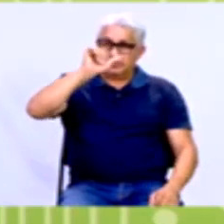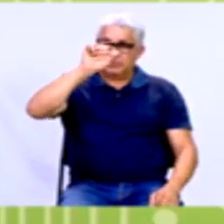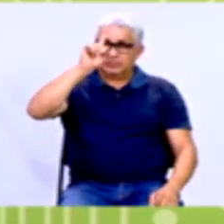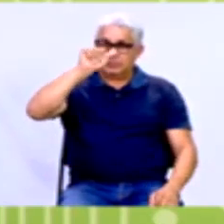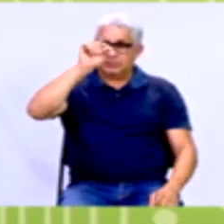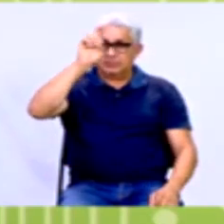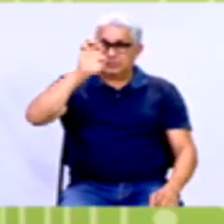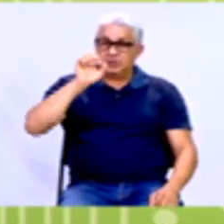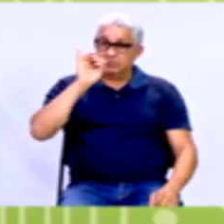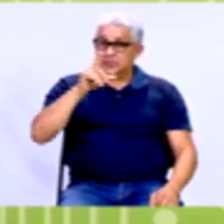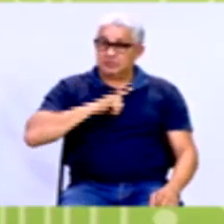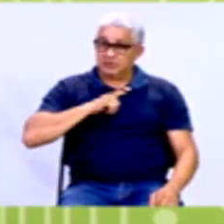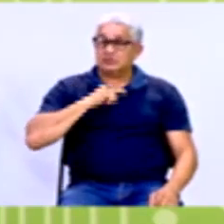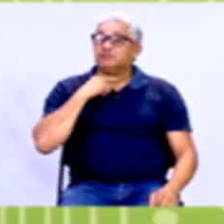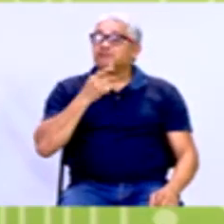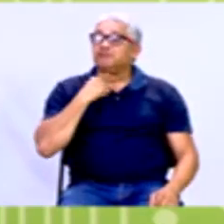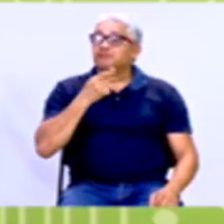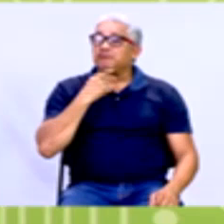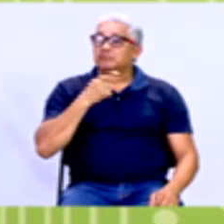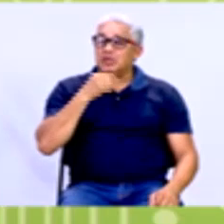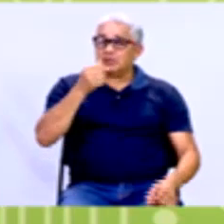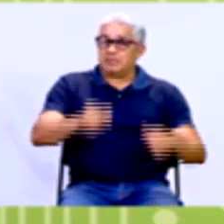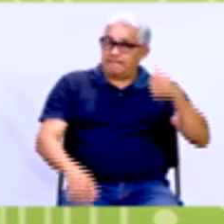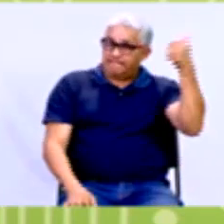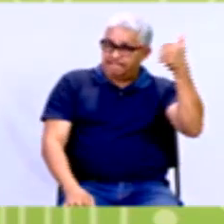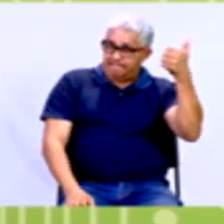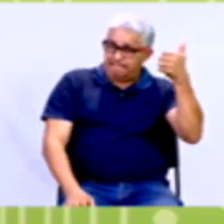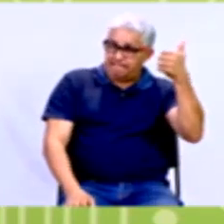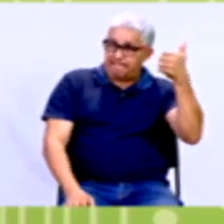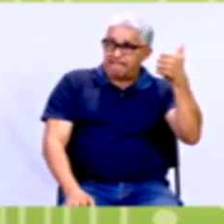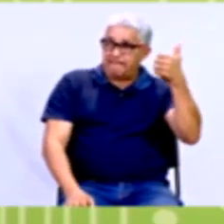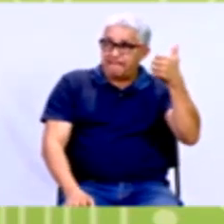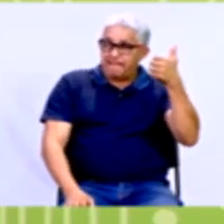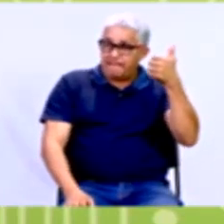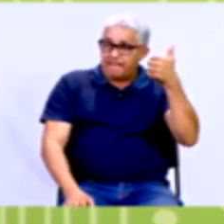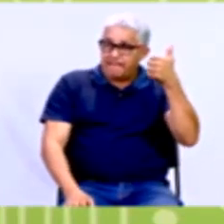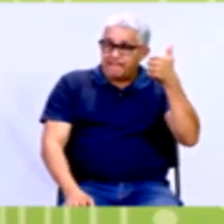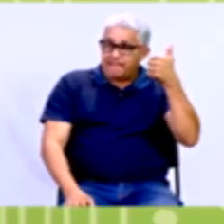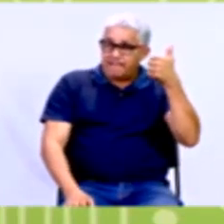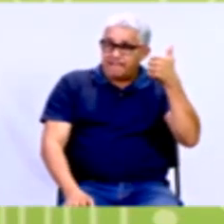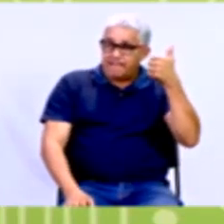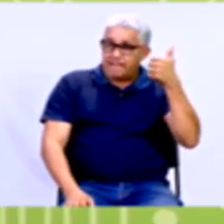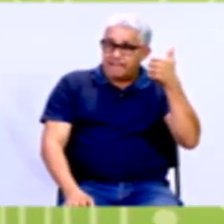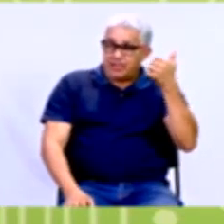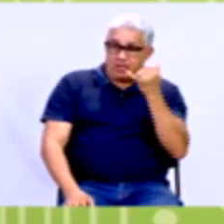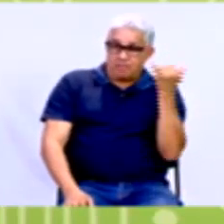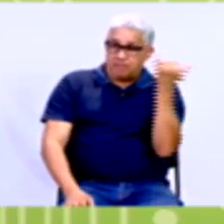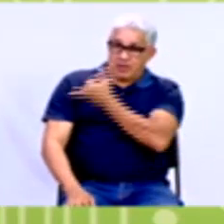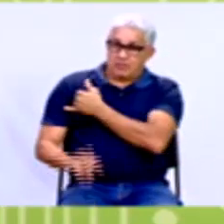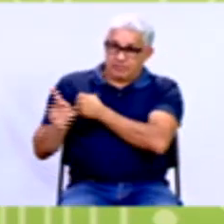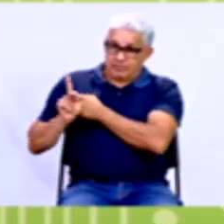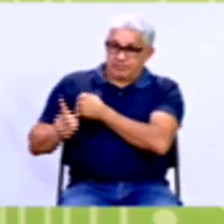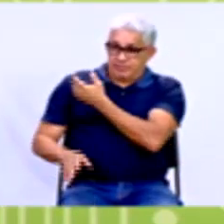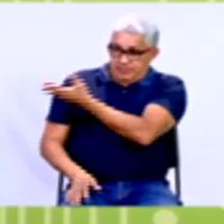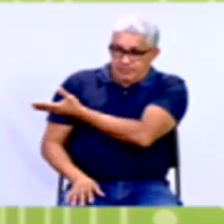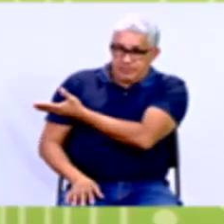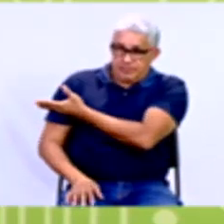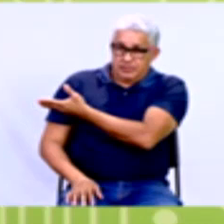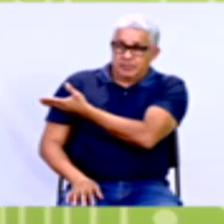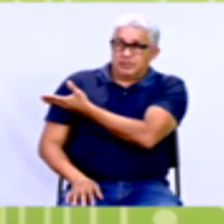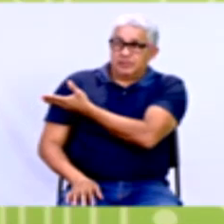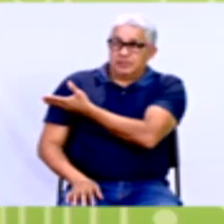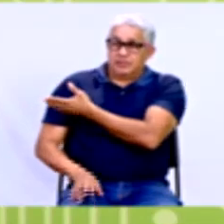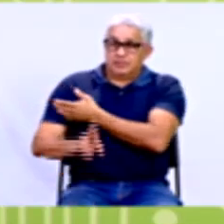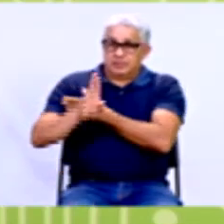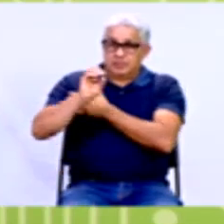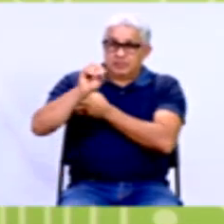alguma dúvida em relação a essa questão, essa primeira questão aí, falem aqui para o professor para a gente já aproveitar para tirar isso, porque,